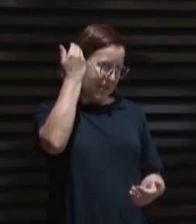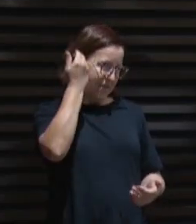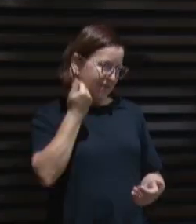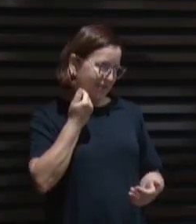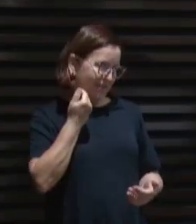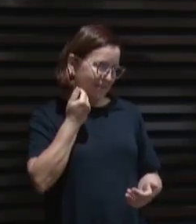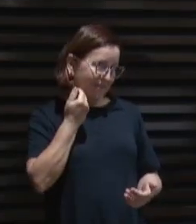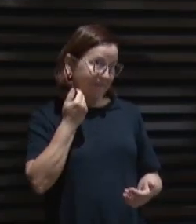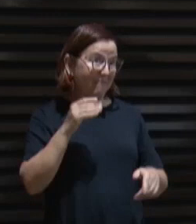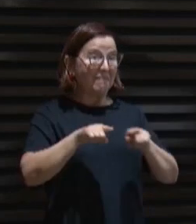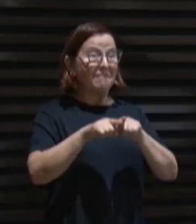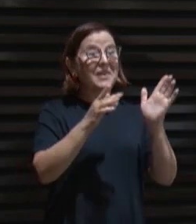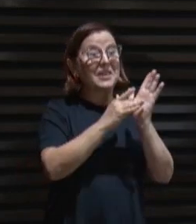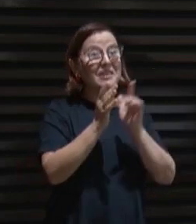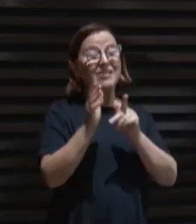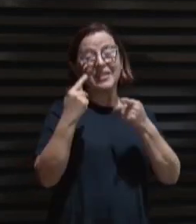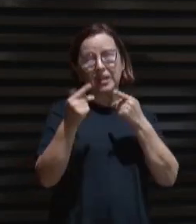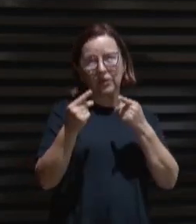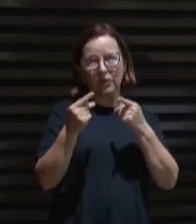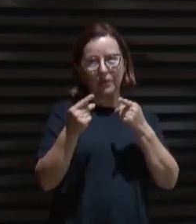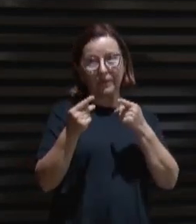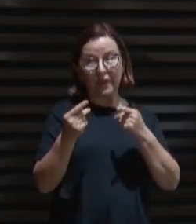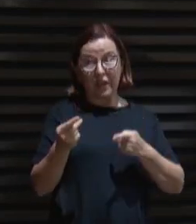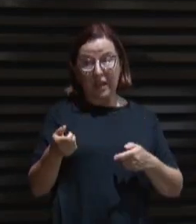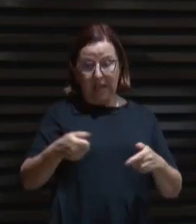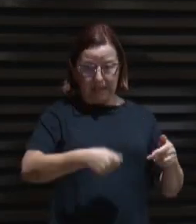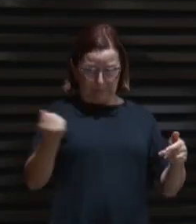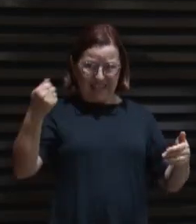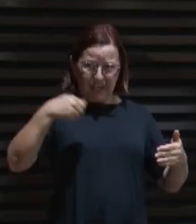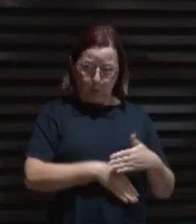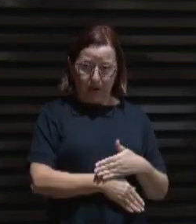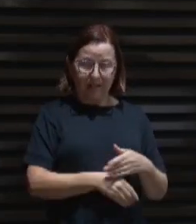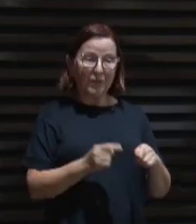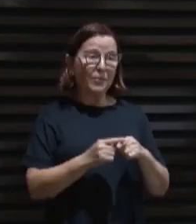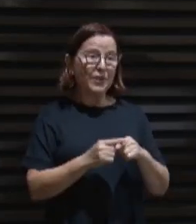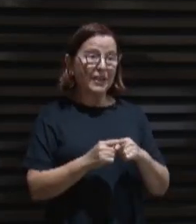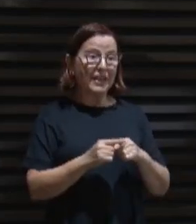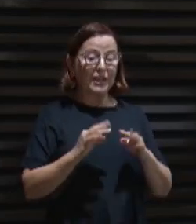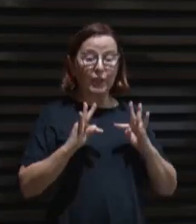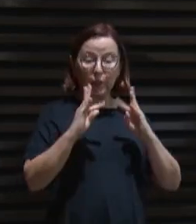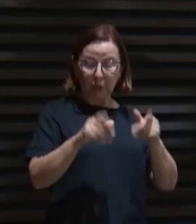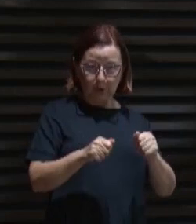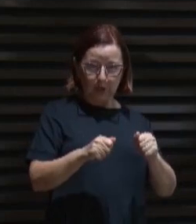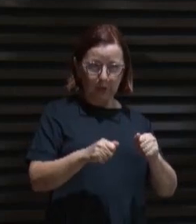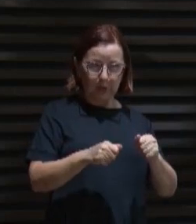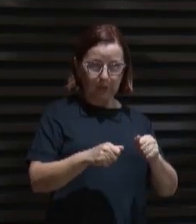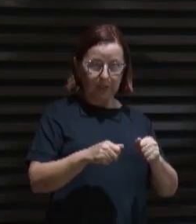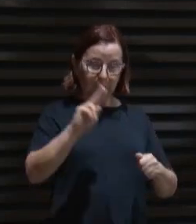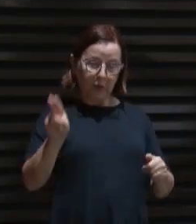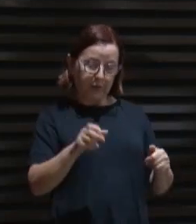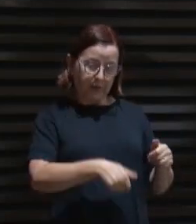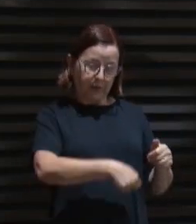Então Jesus lhe disse: Embainha a tua espada, pois todos os que lançam mão da espada,